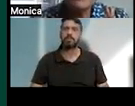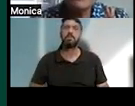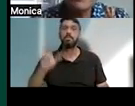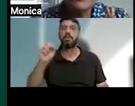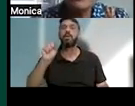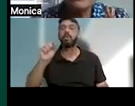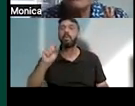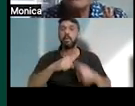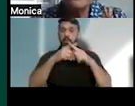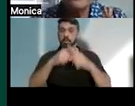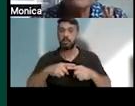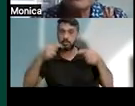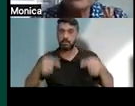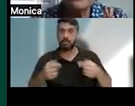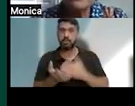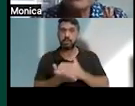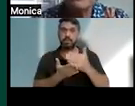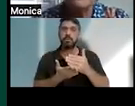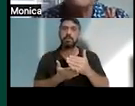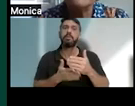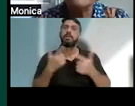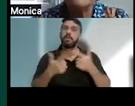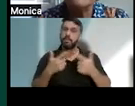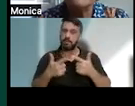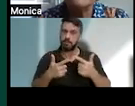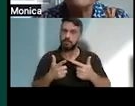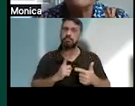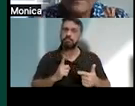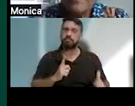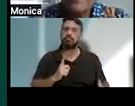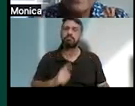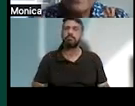realmente já começou e estão trabalhando bastante.